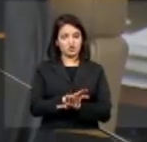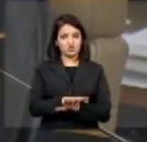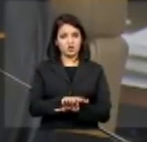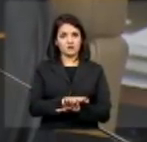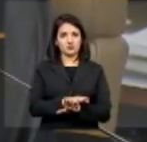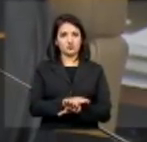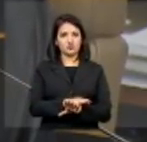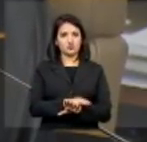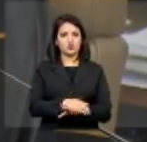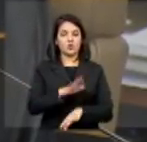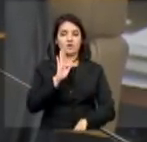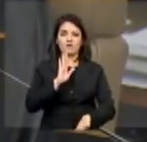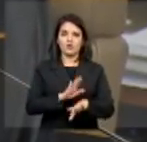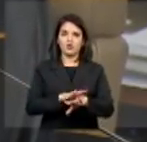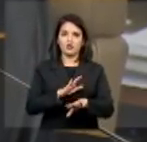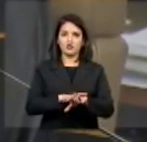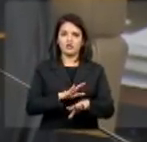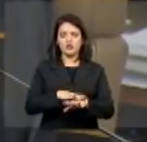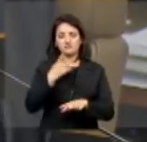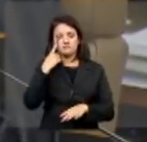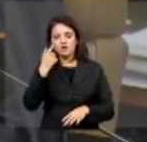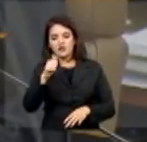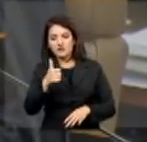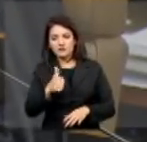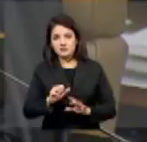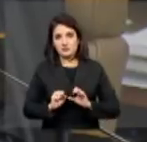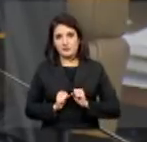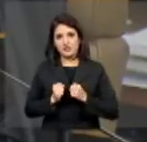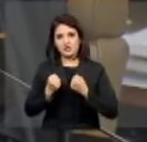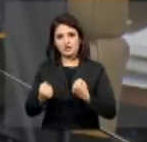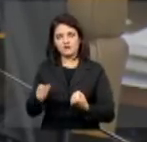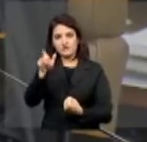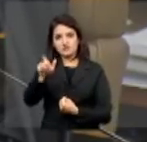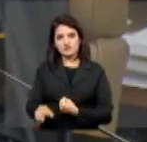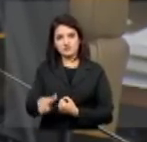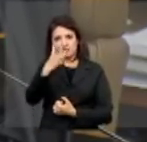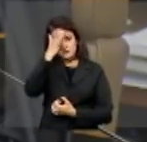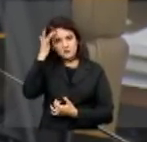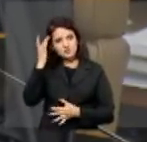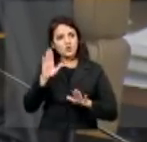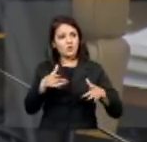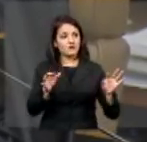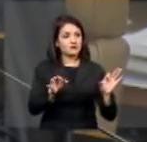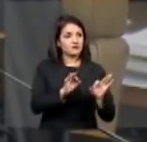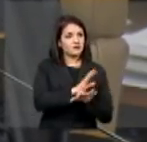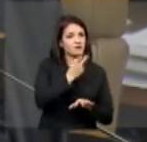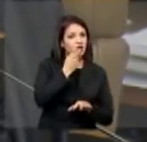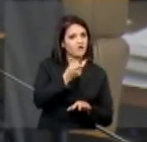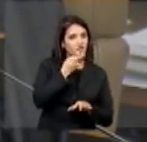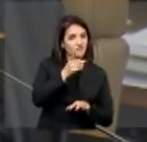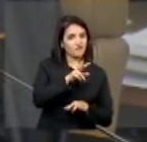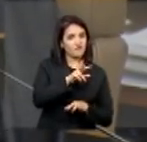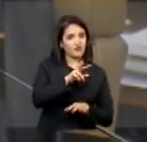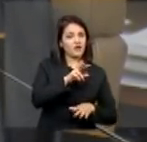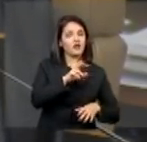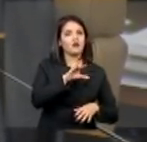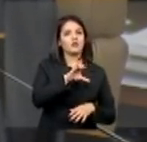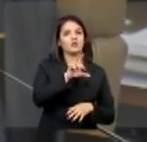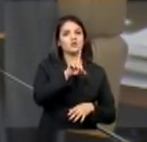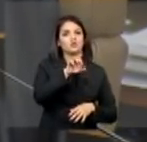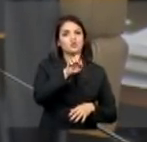paciente após as alegações finais dos réus colaboradores não foi formulado pedido